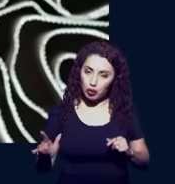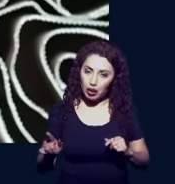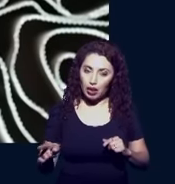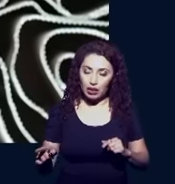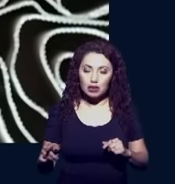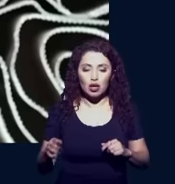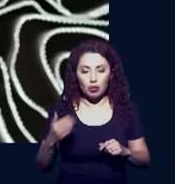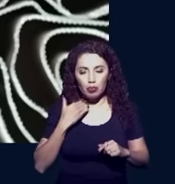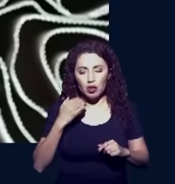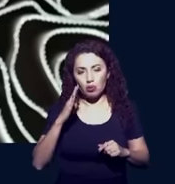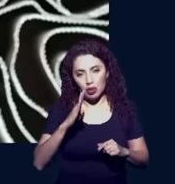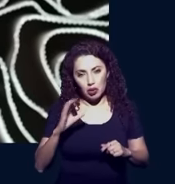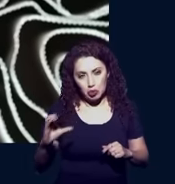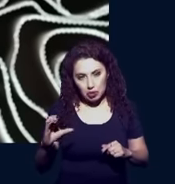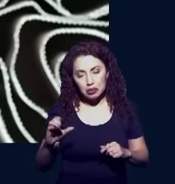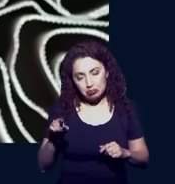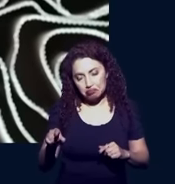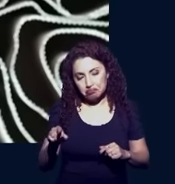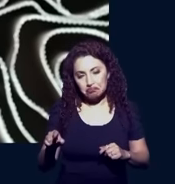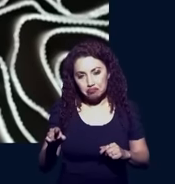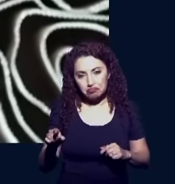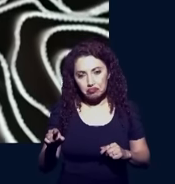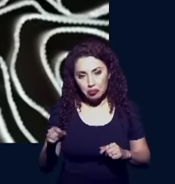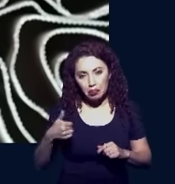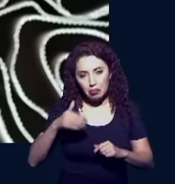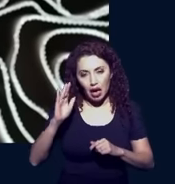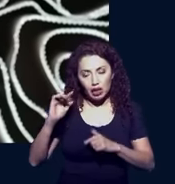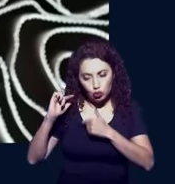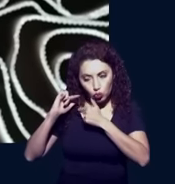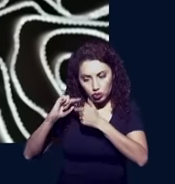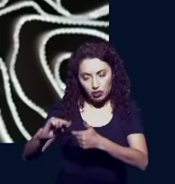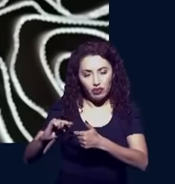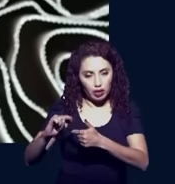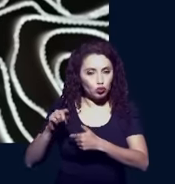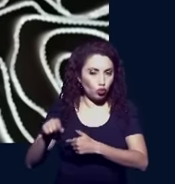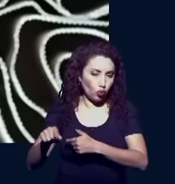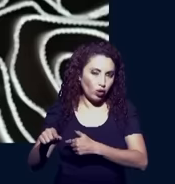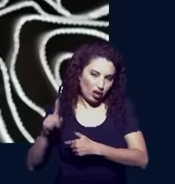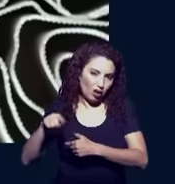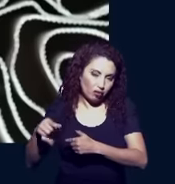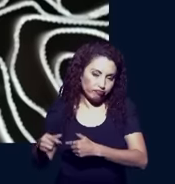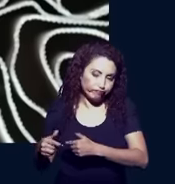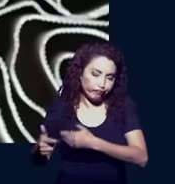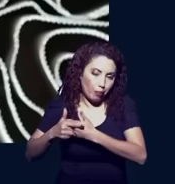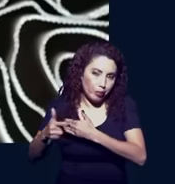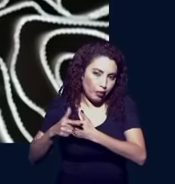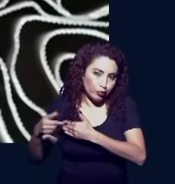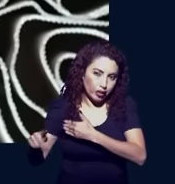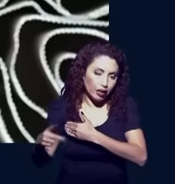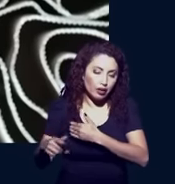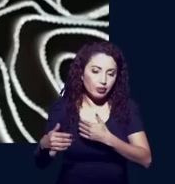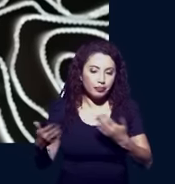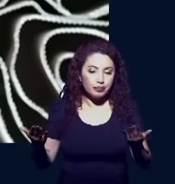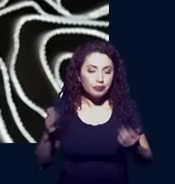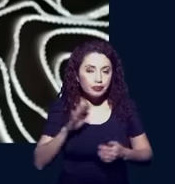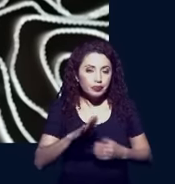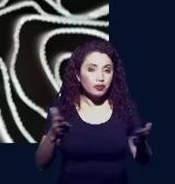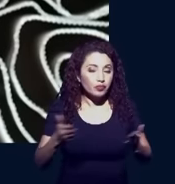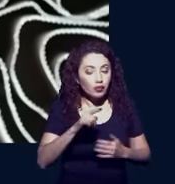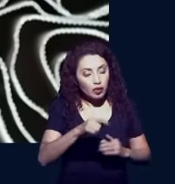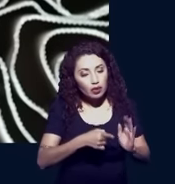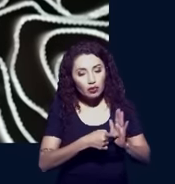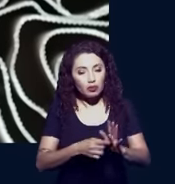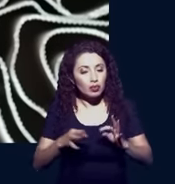cumpre seu papel de ser um pouco um pouco mais conservador Eh agora você deu todos os indicadores eu acho que a